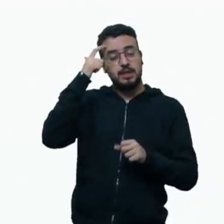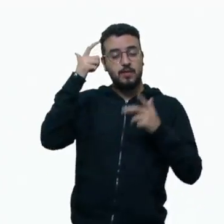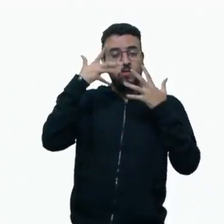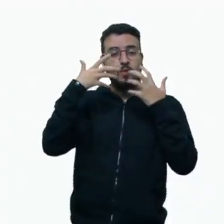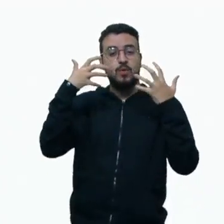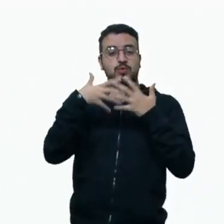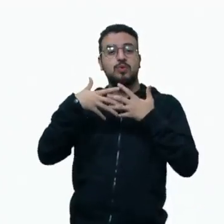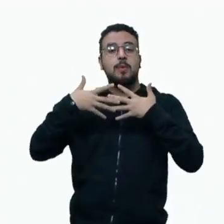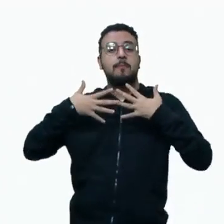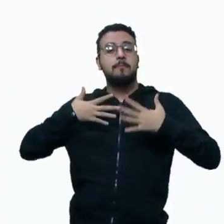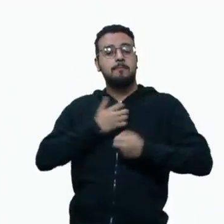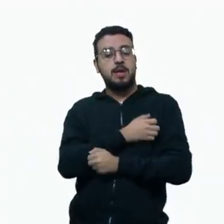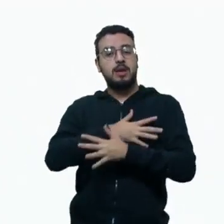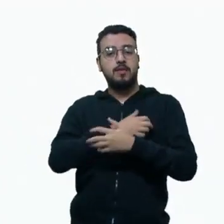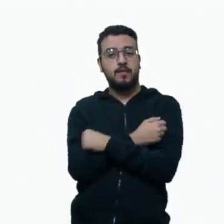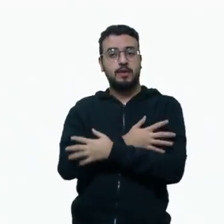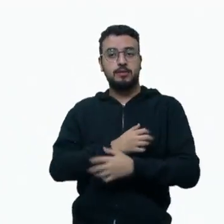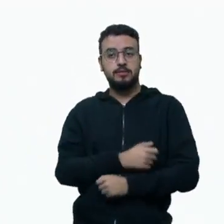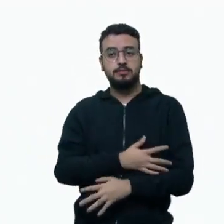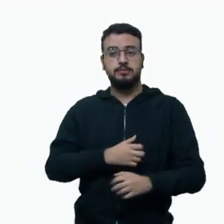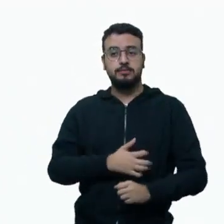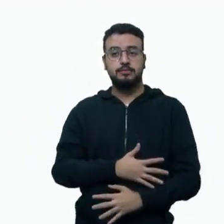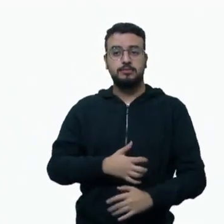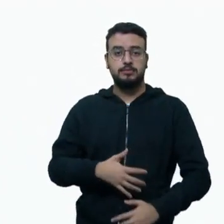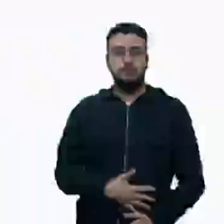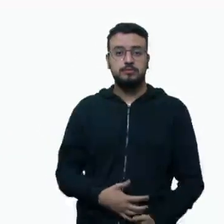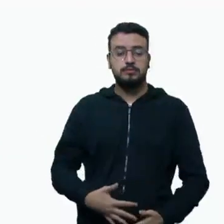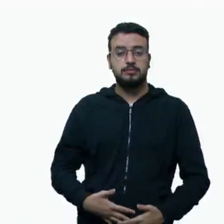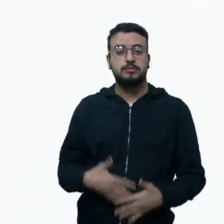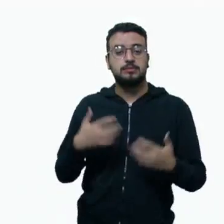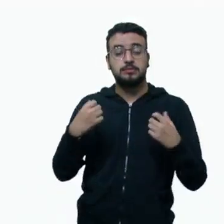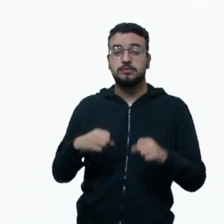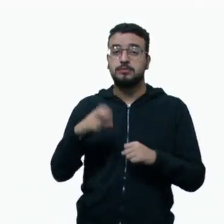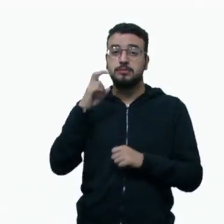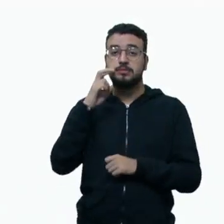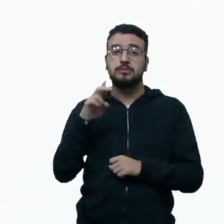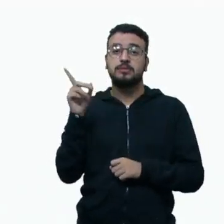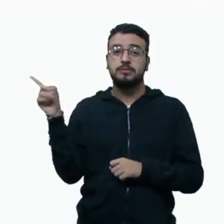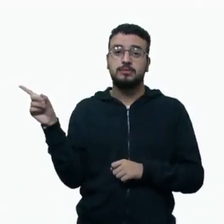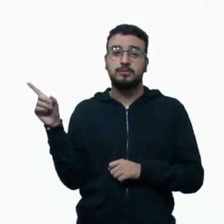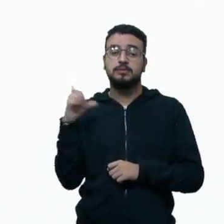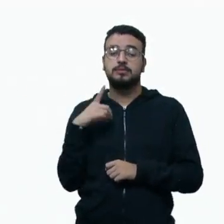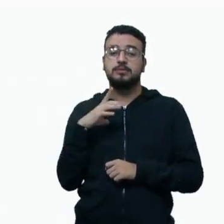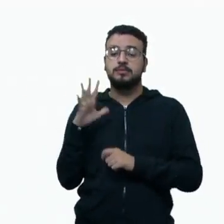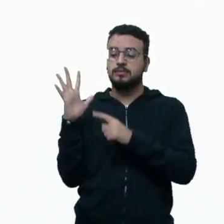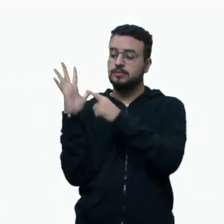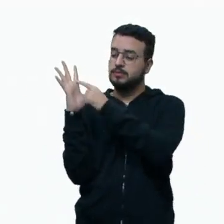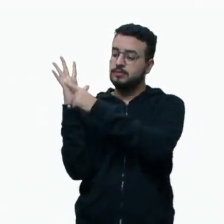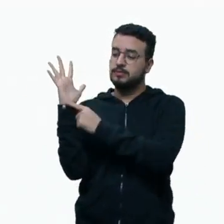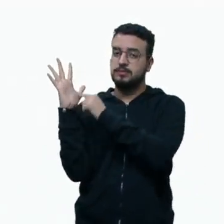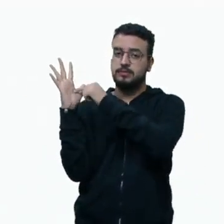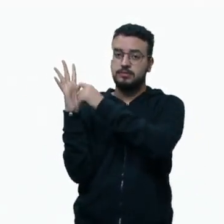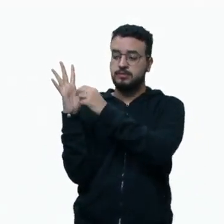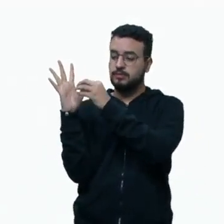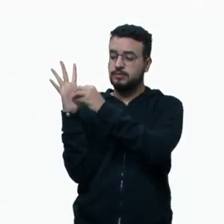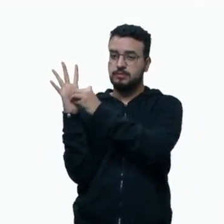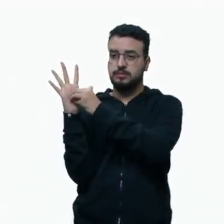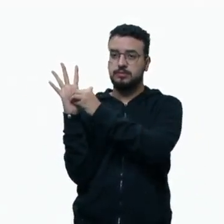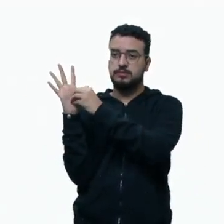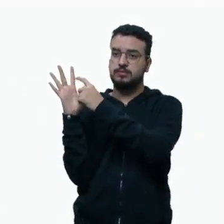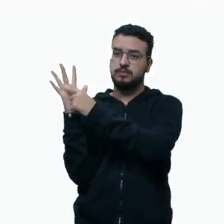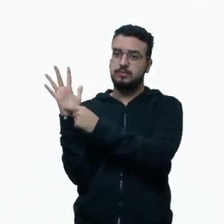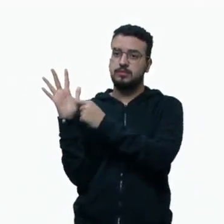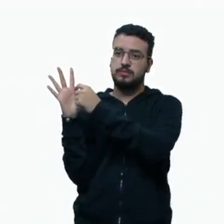certo? Bom, como você pode ver, na própria célula nós temos o corpo celular é a porção ampliada do